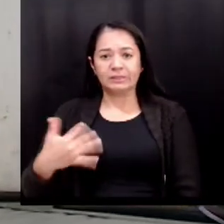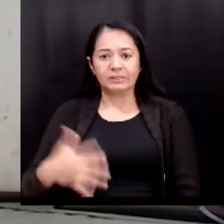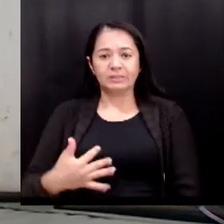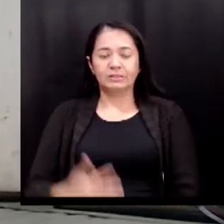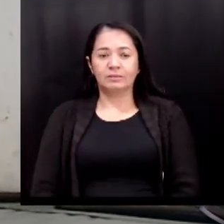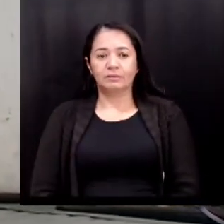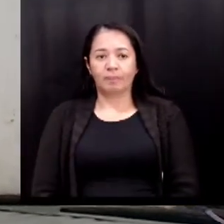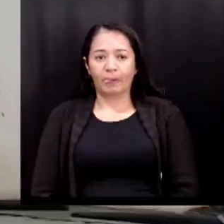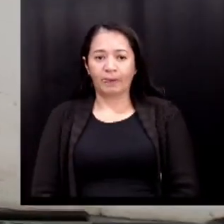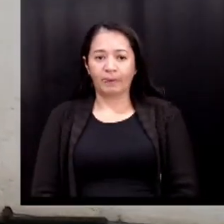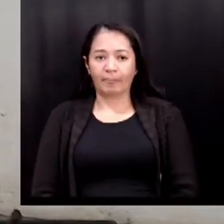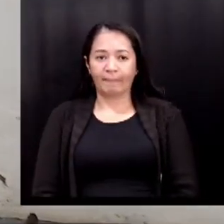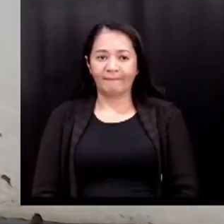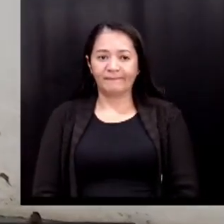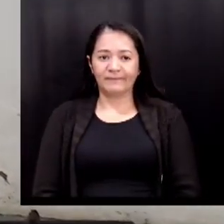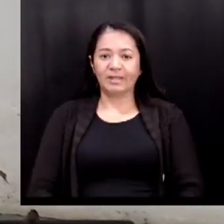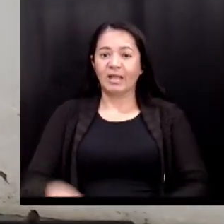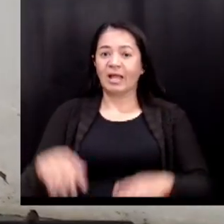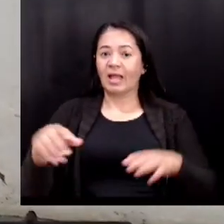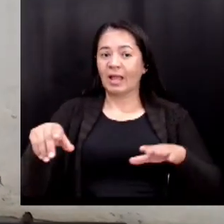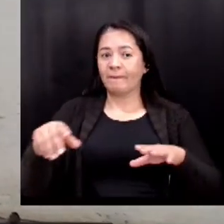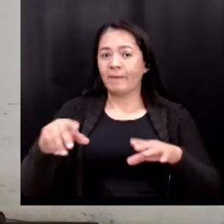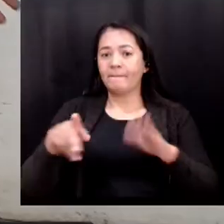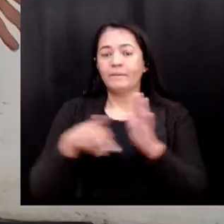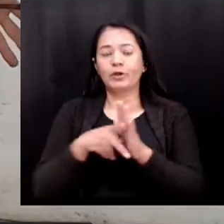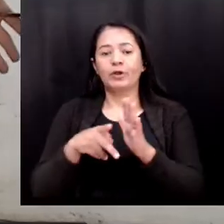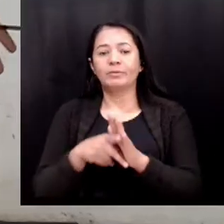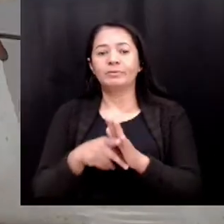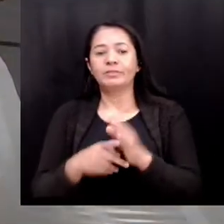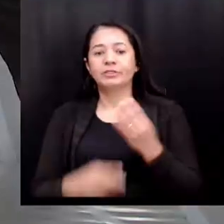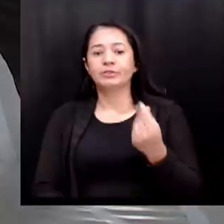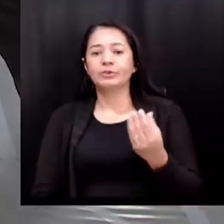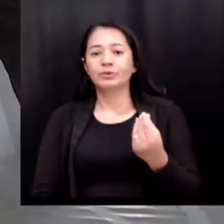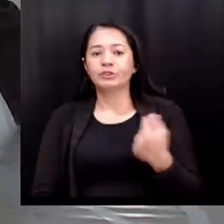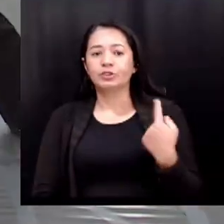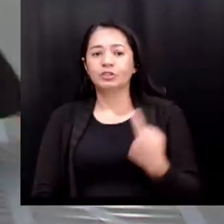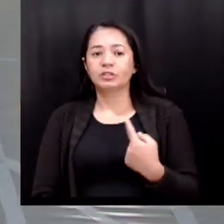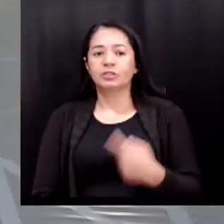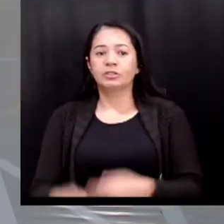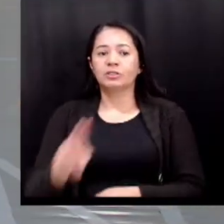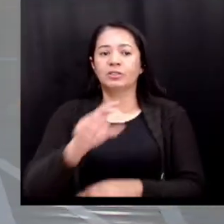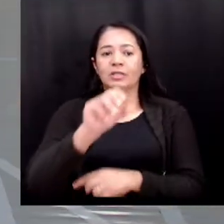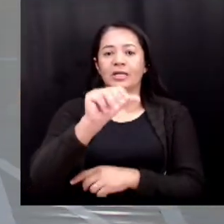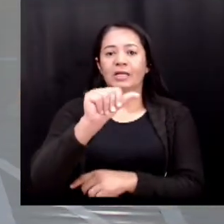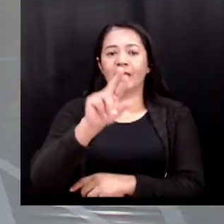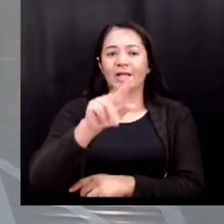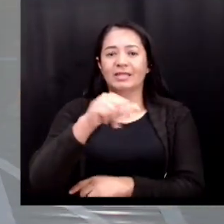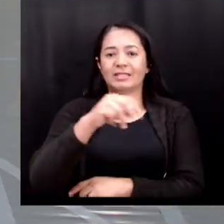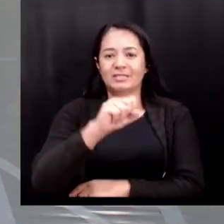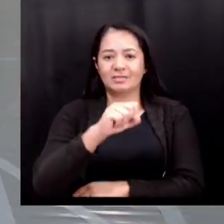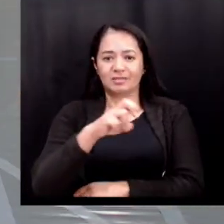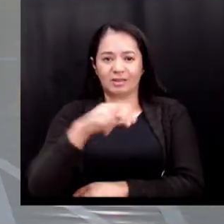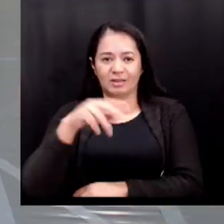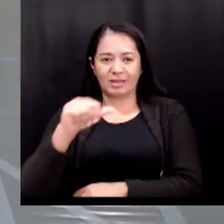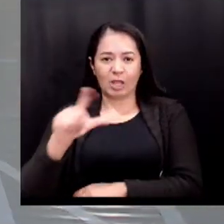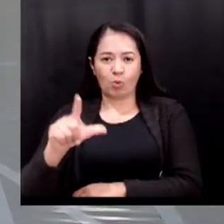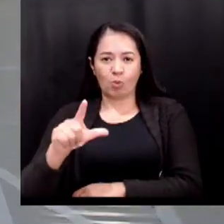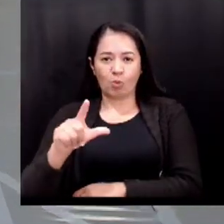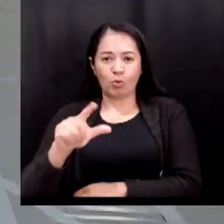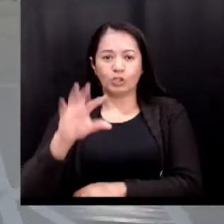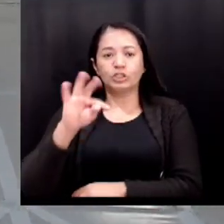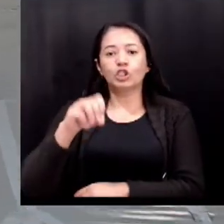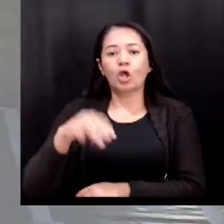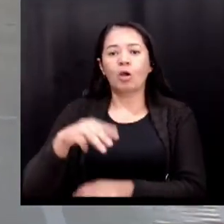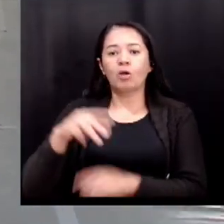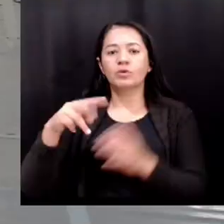que fazem parte aí do que a gente chama de arsenal Tonki. Ton, pequeno, Ki, arma,